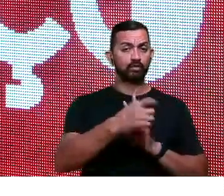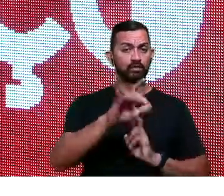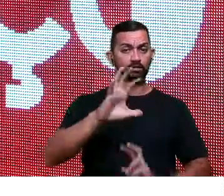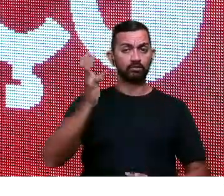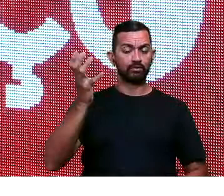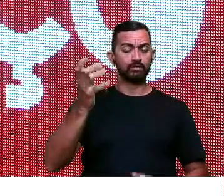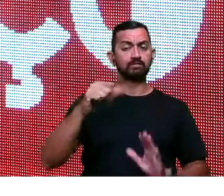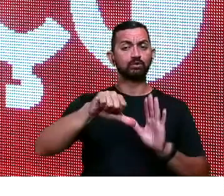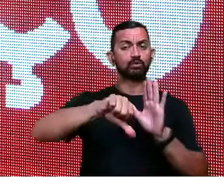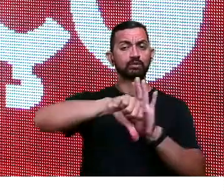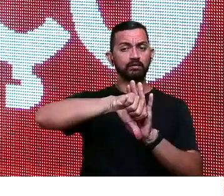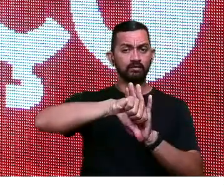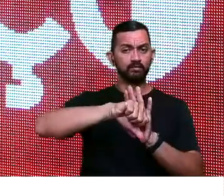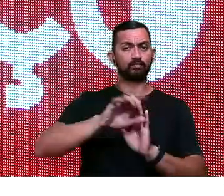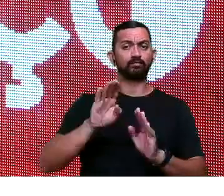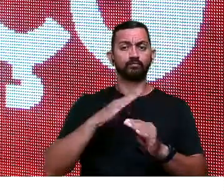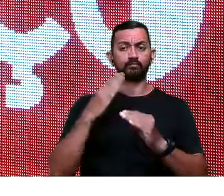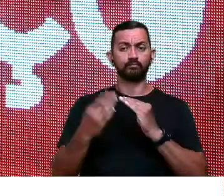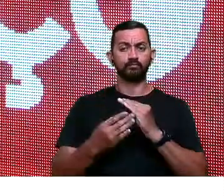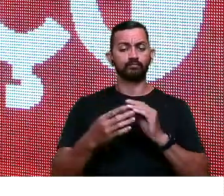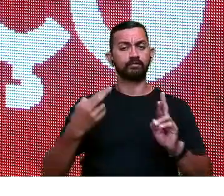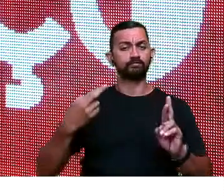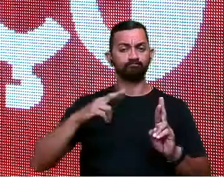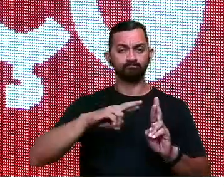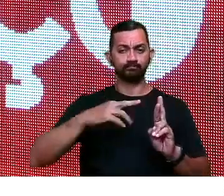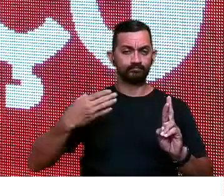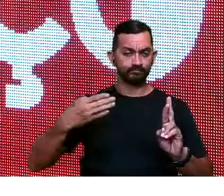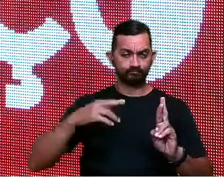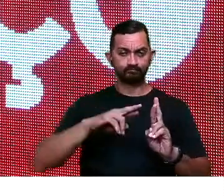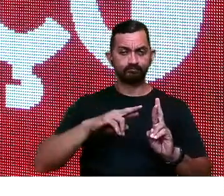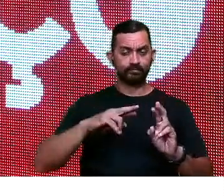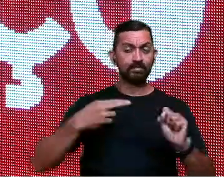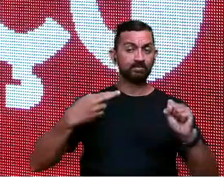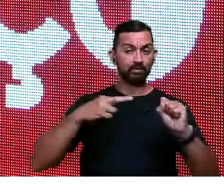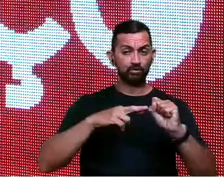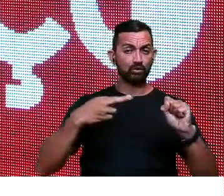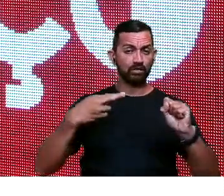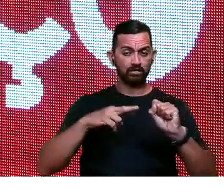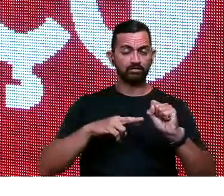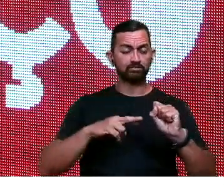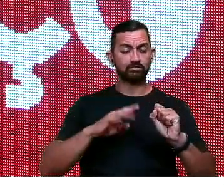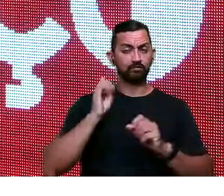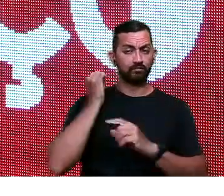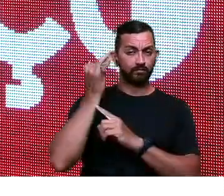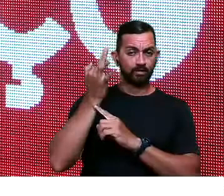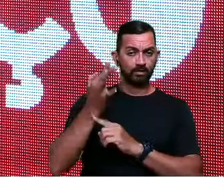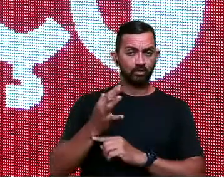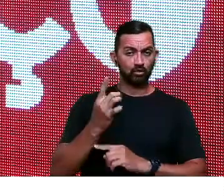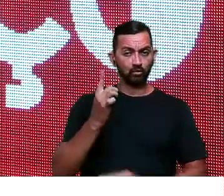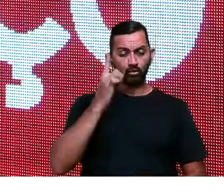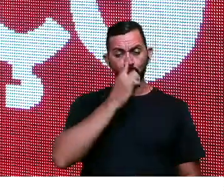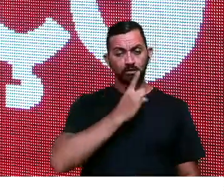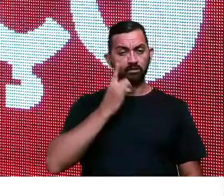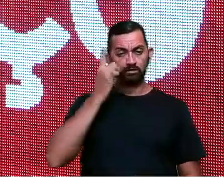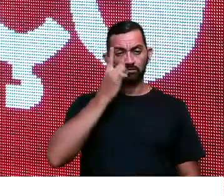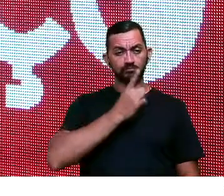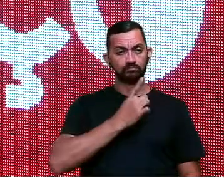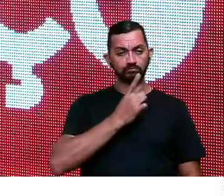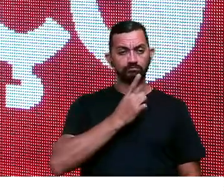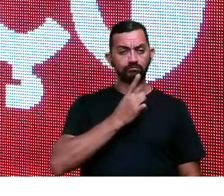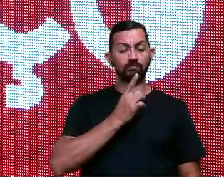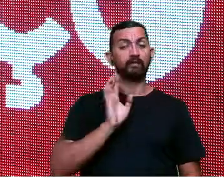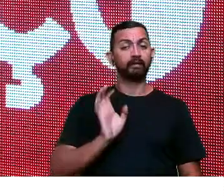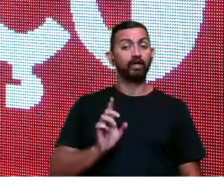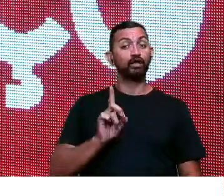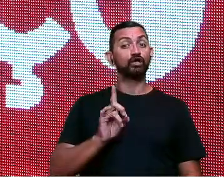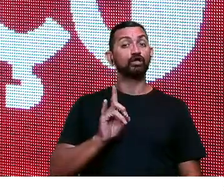2 meses que o crime aconteceu. O crime aconteceu no bairro Sebastião Regis, aqui em Imperatriz. Foi na madrugada de um domingo,